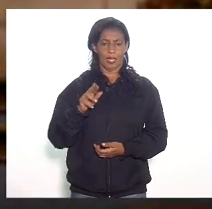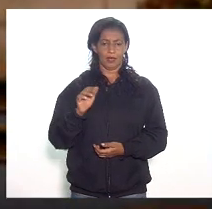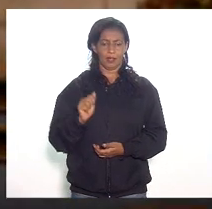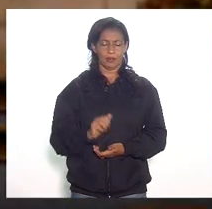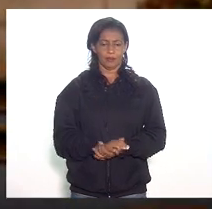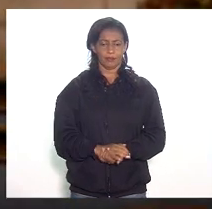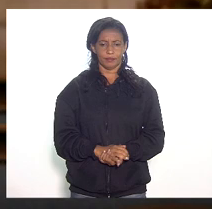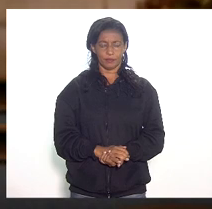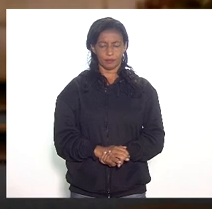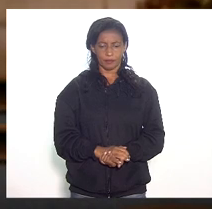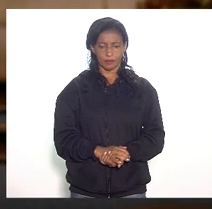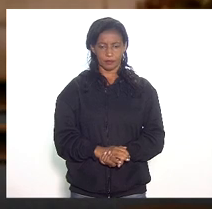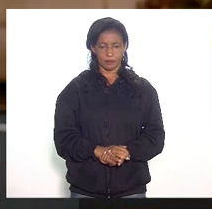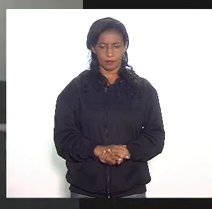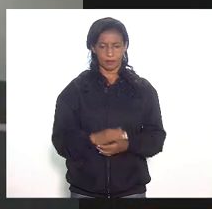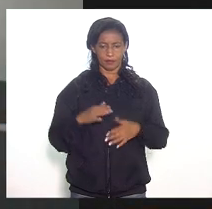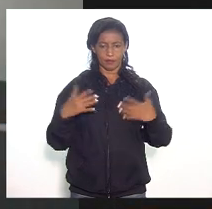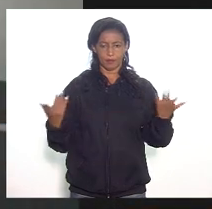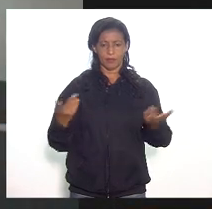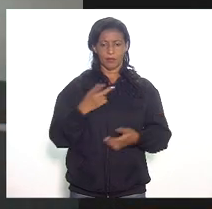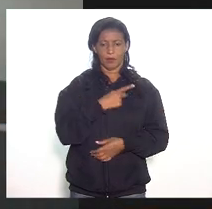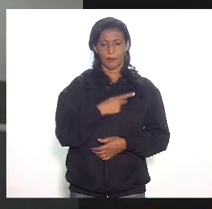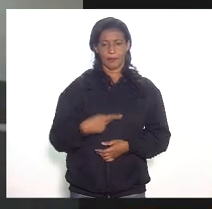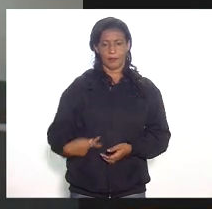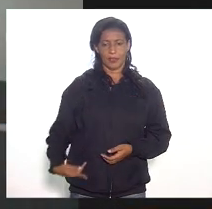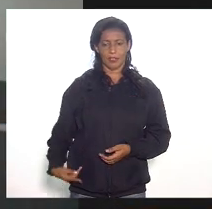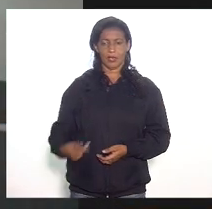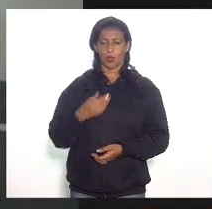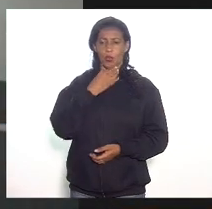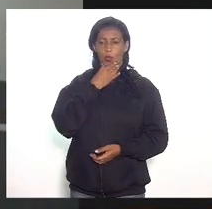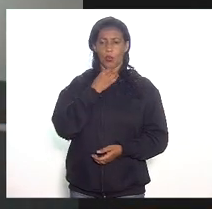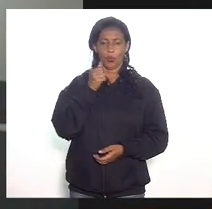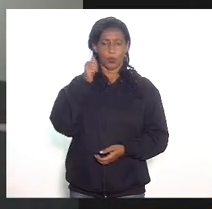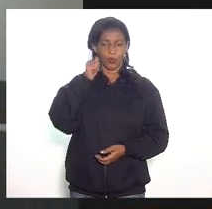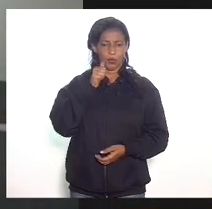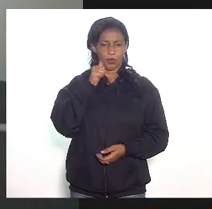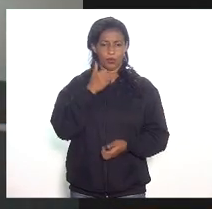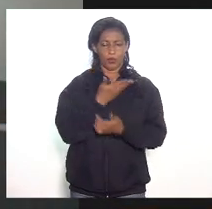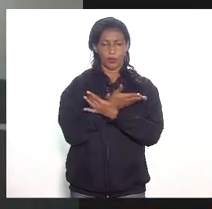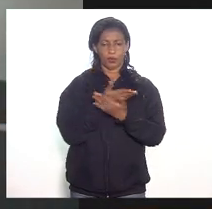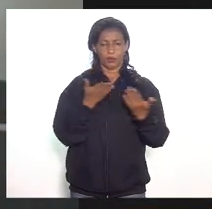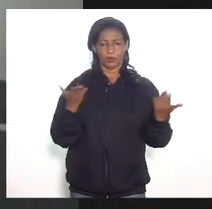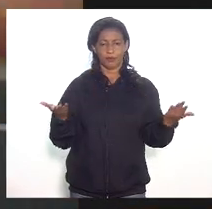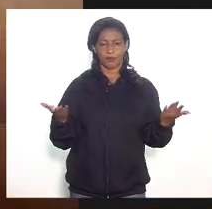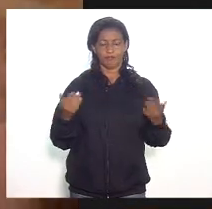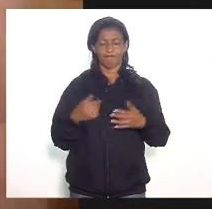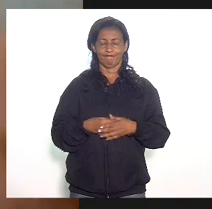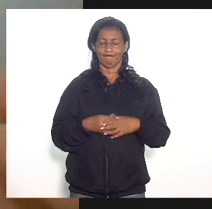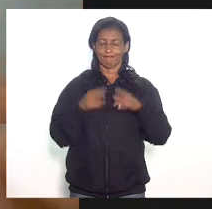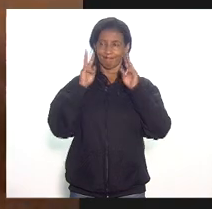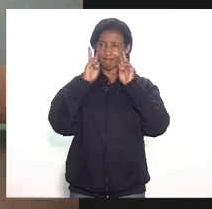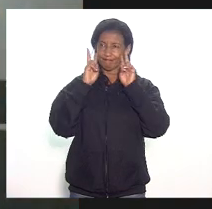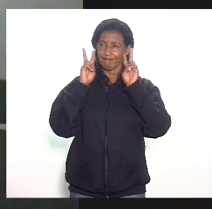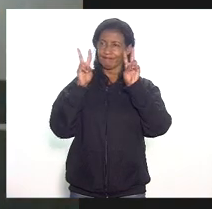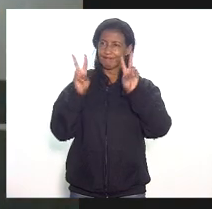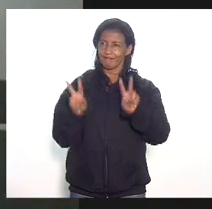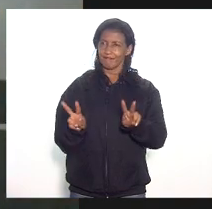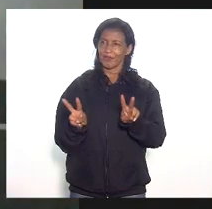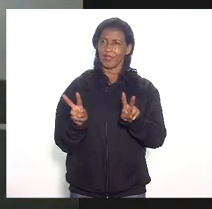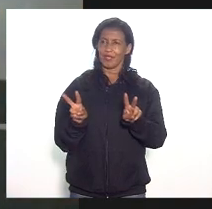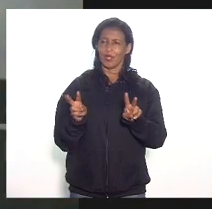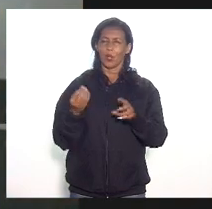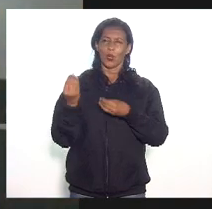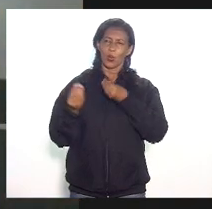Senhor presidente, senhoras deputadas, senhores deputados, estamos vendo com o projeto de